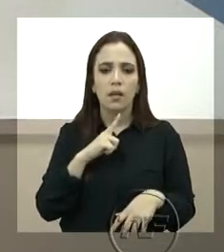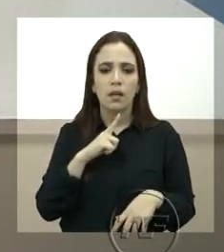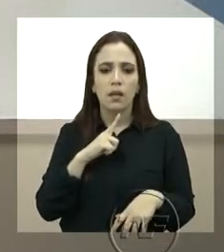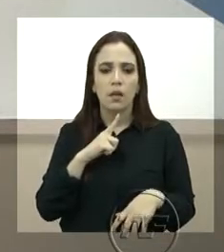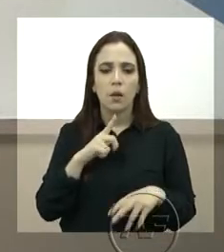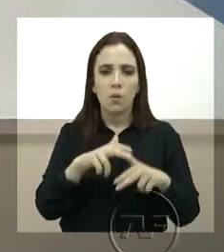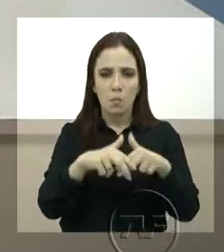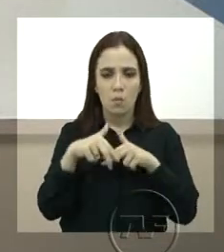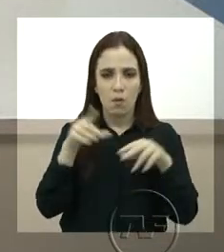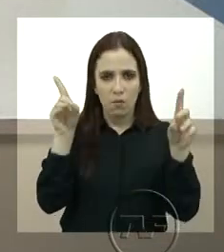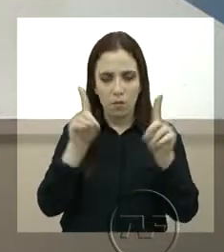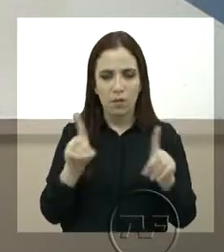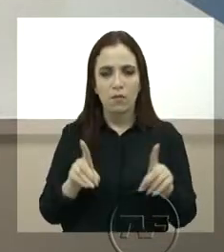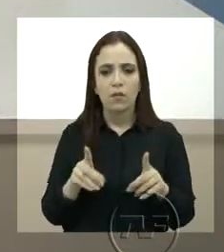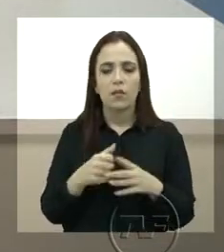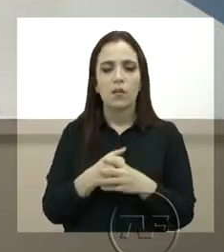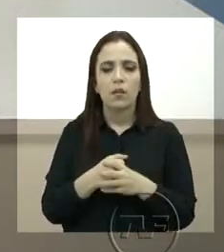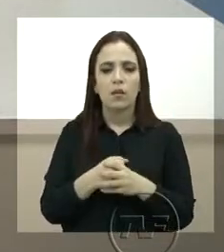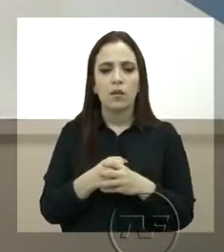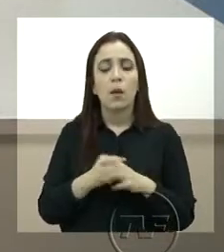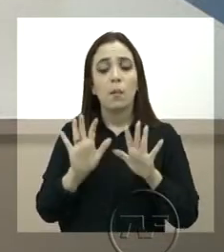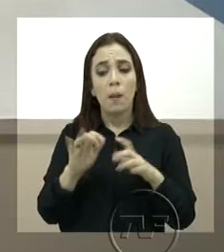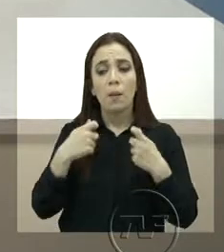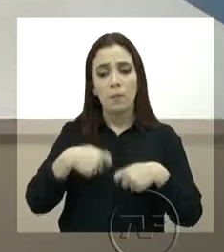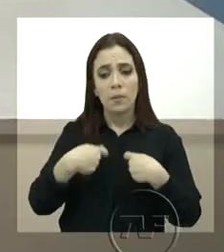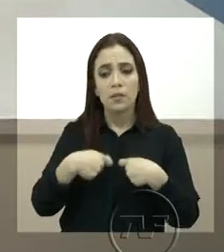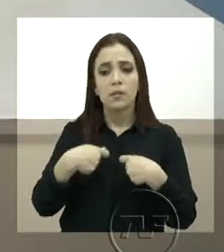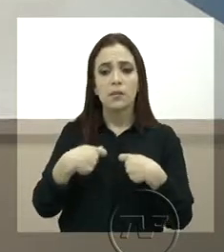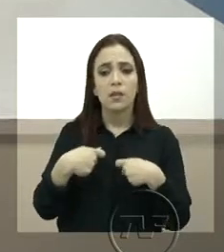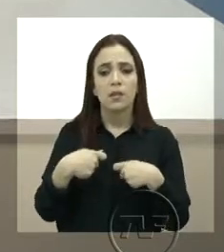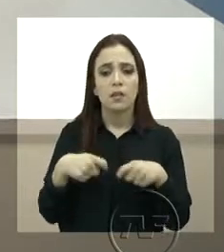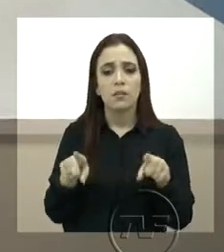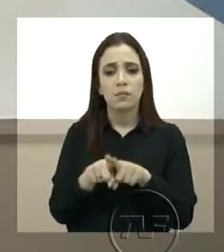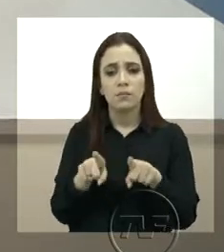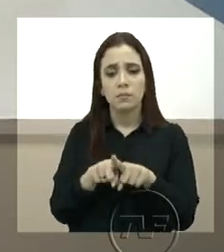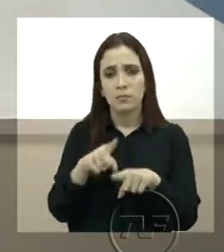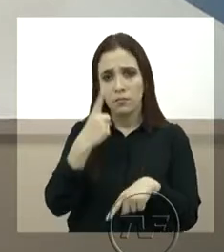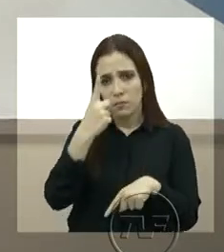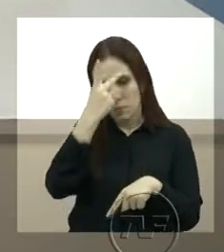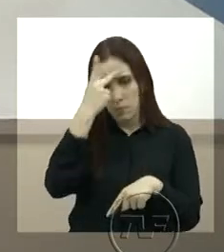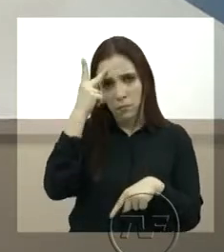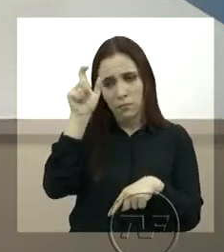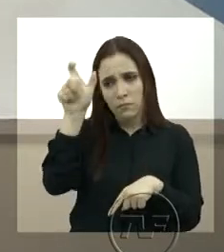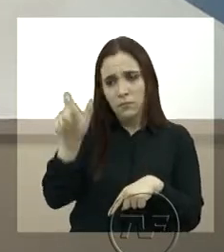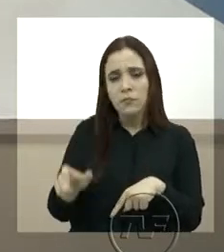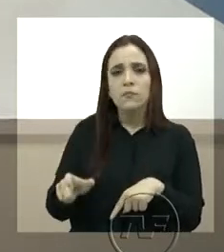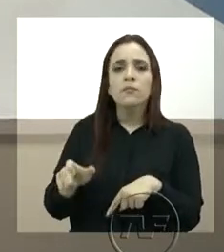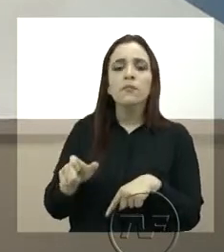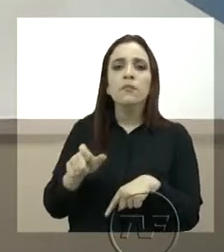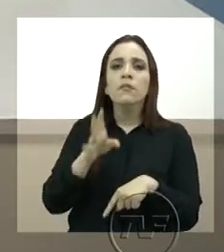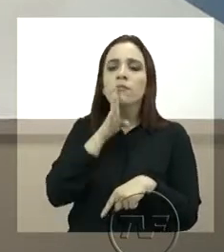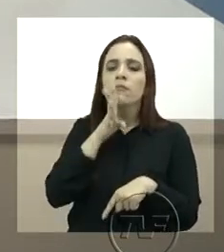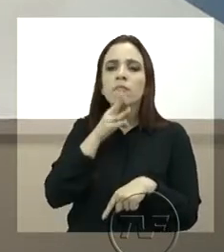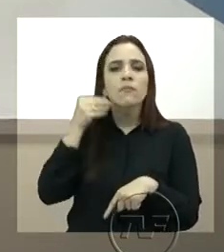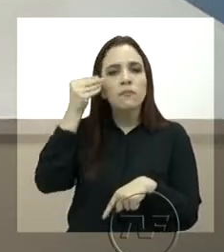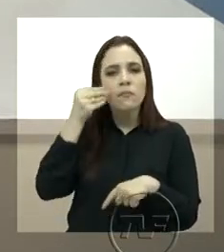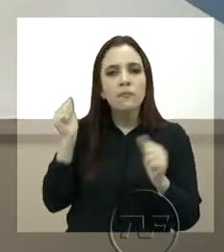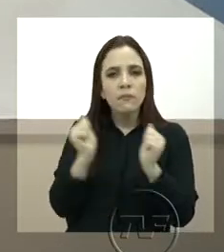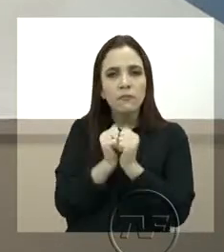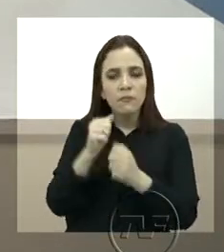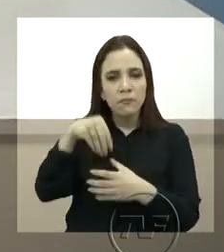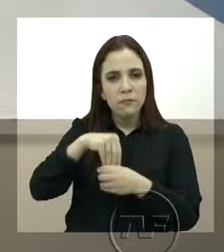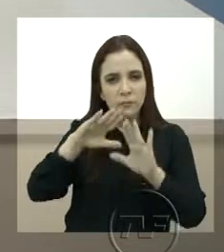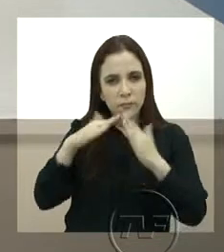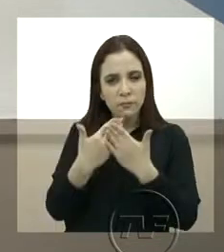condição especial, mas é preciso também ter uma pessoa especializada para acompanhar na escola. E o senhor